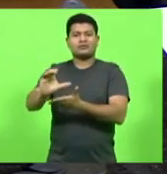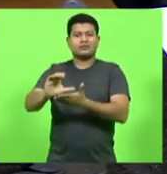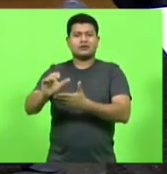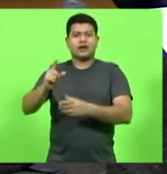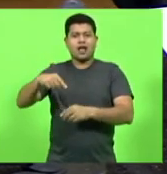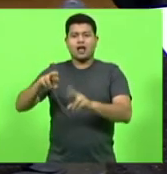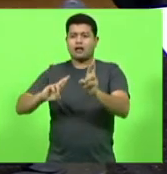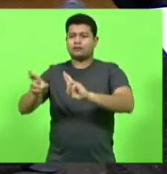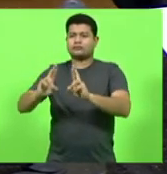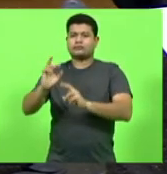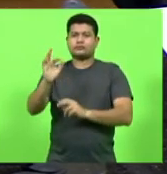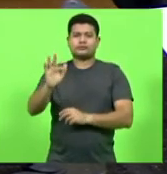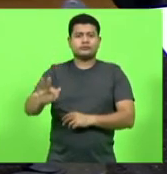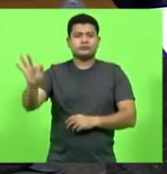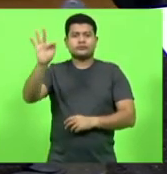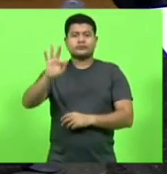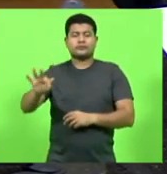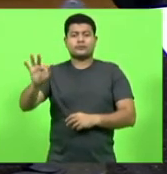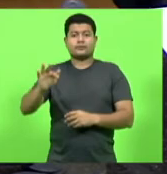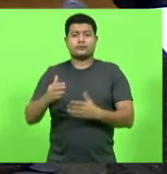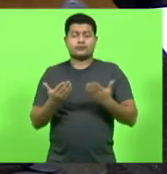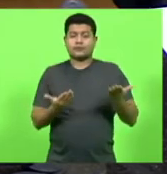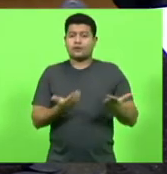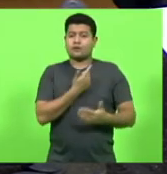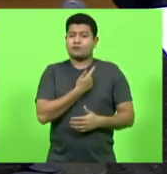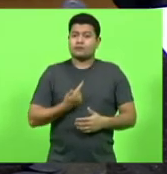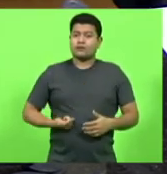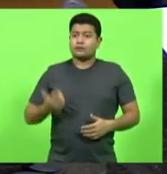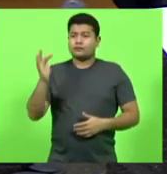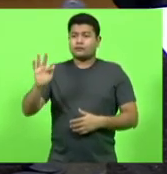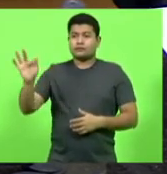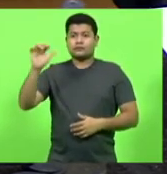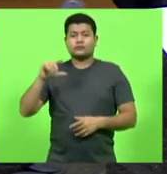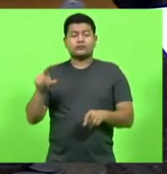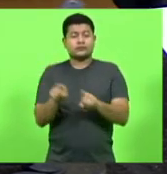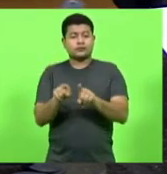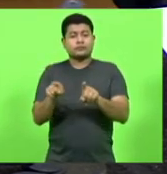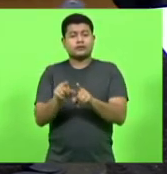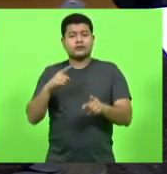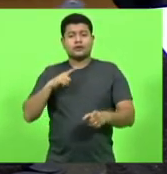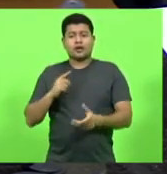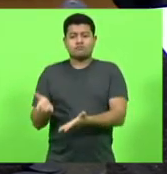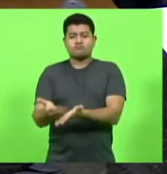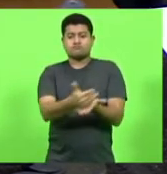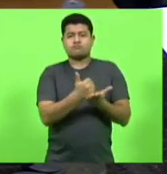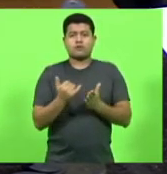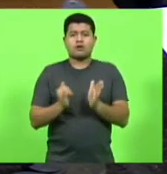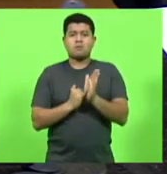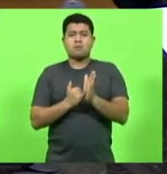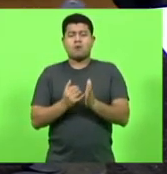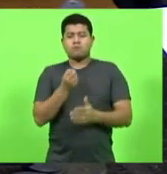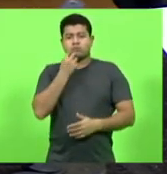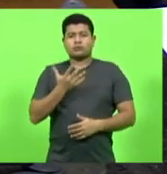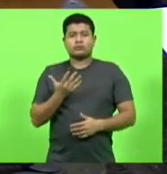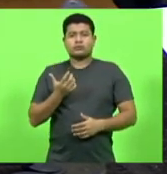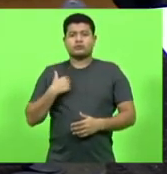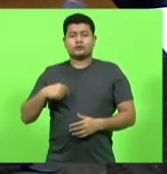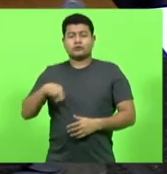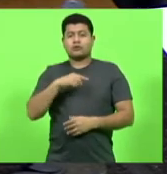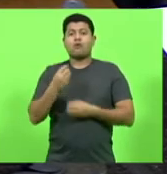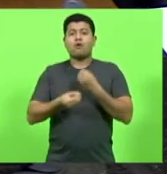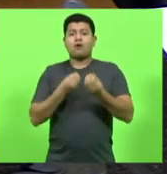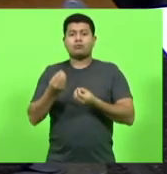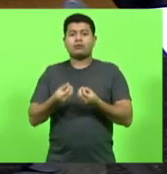arrecadação. Porque se temos uma boa arrecadação é porque o mercado está aquecido, e quando o mercado está aquecido, nós buscamos mercadoria de